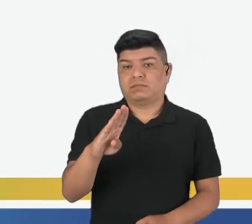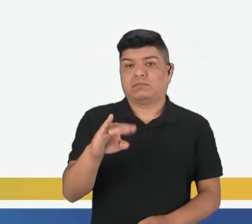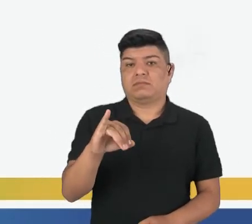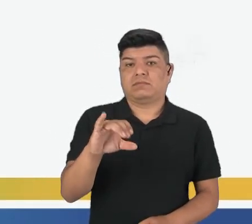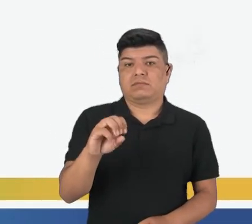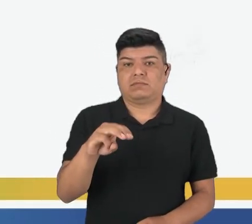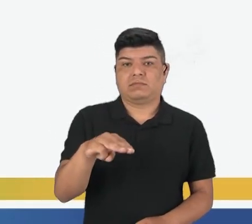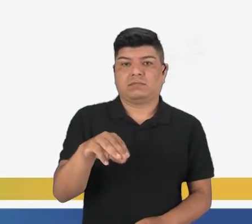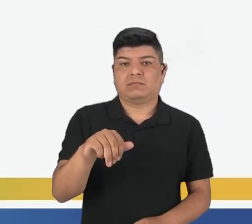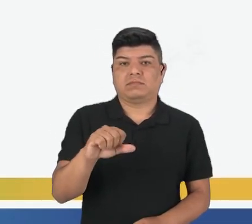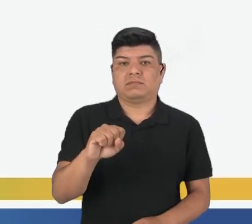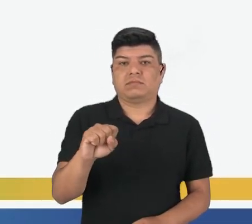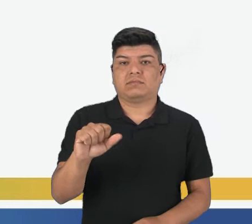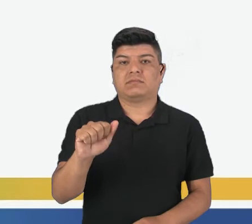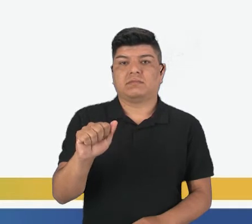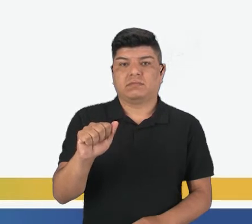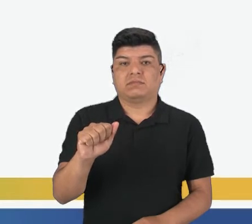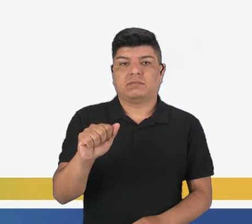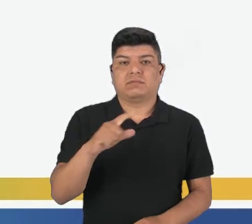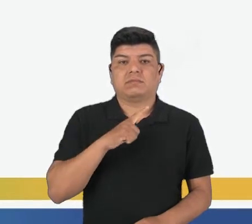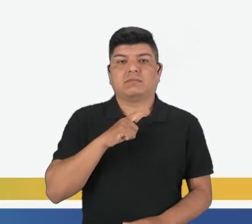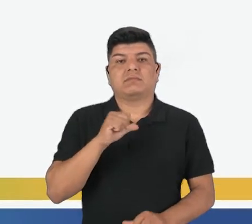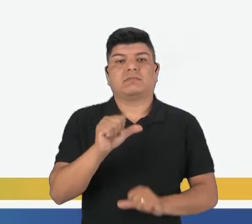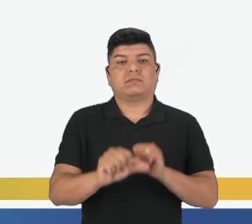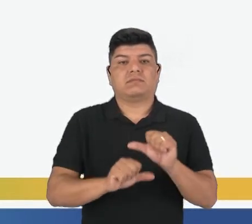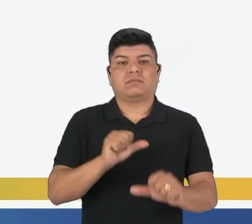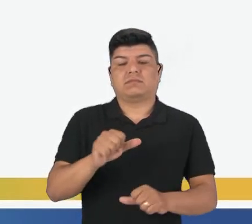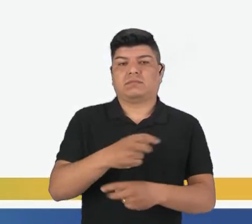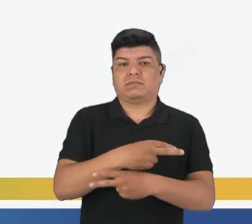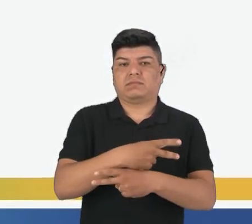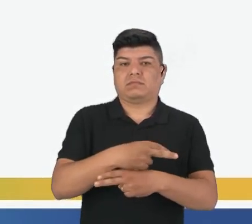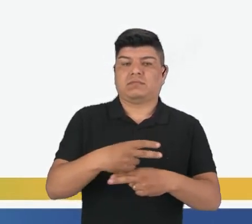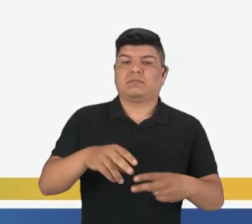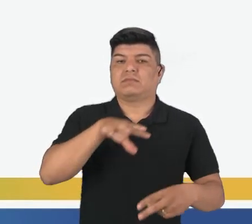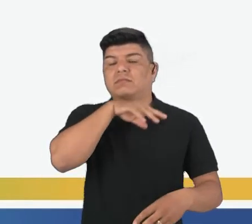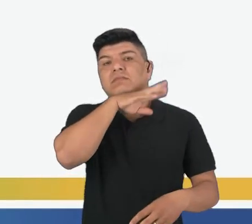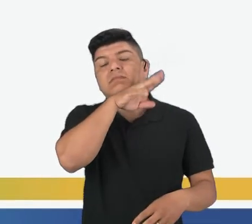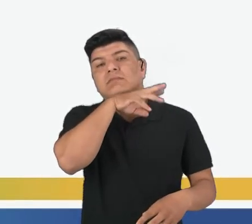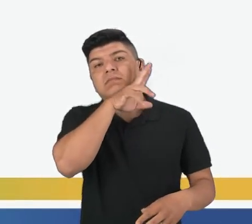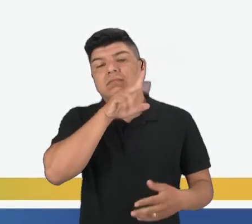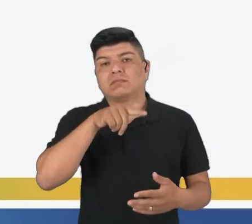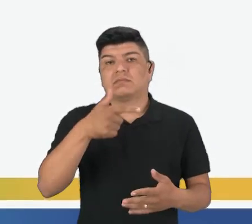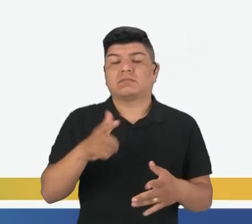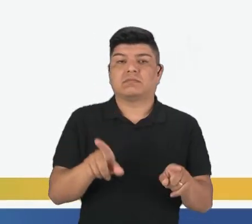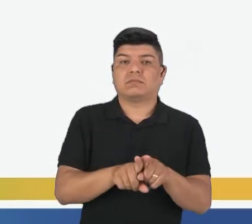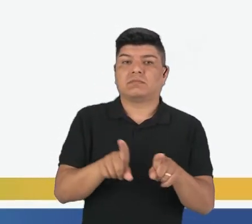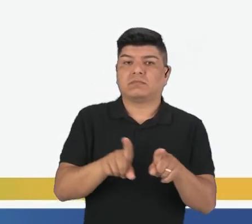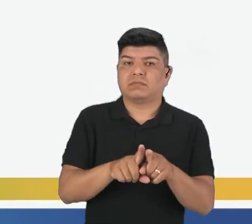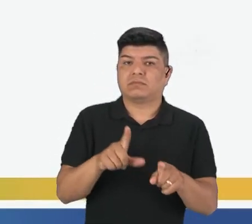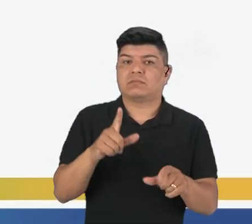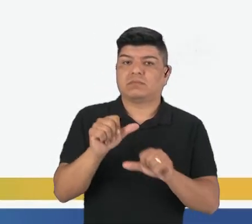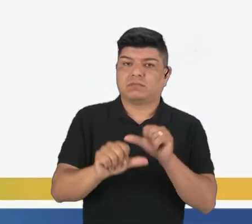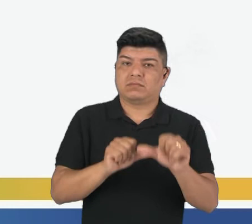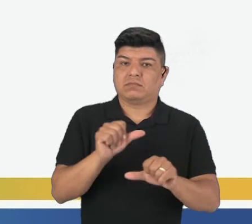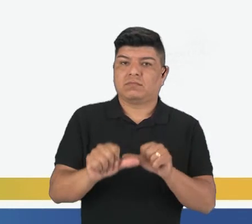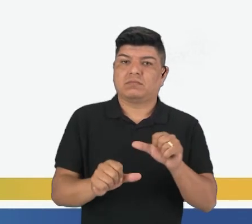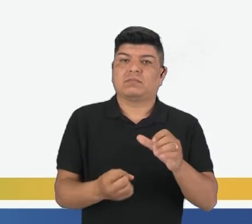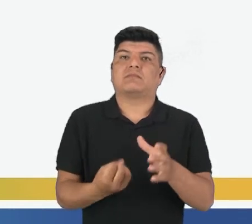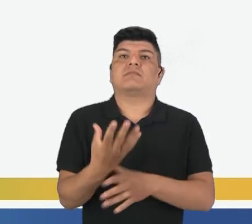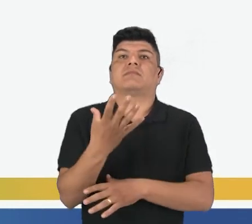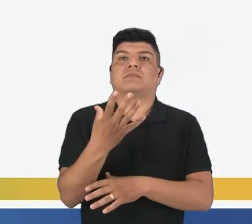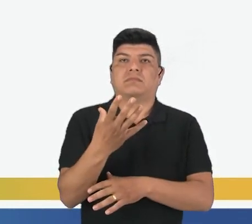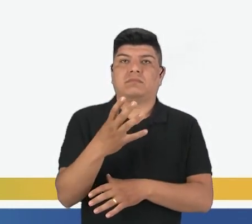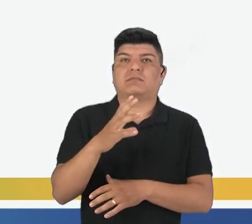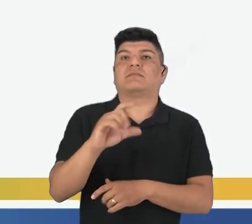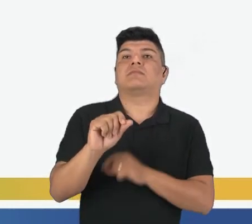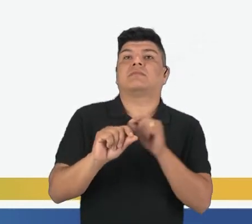obtém durante a transformação de um produto de origem animal e vegetal para a produção de energia calorífica